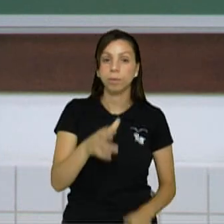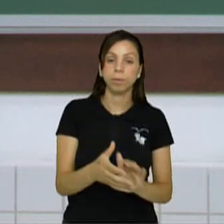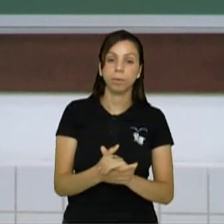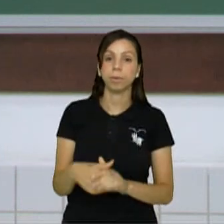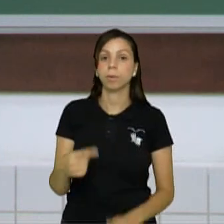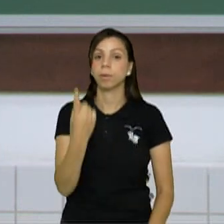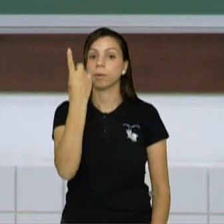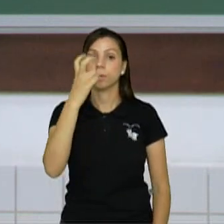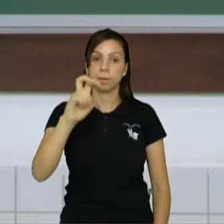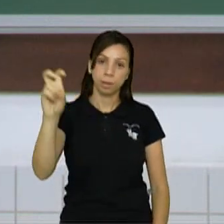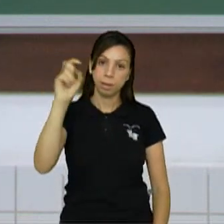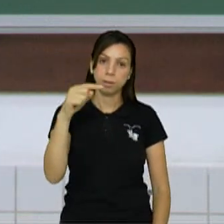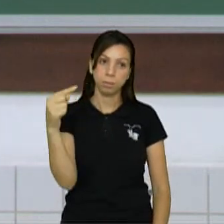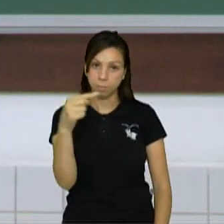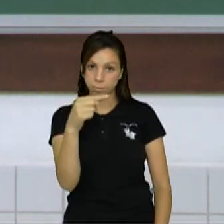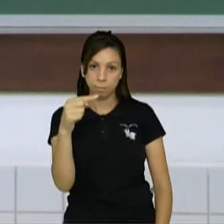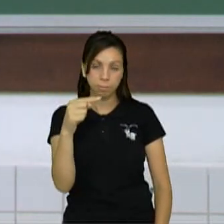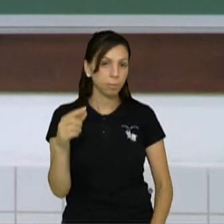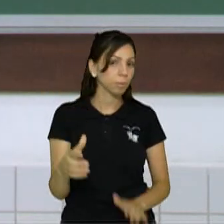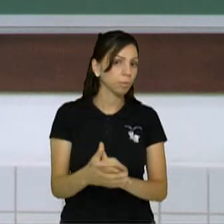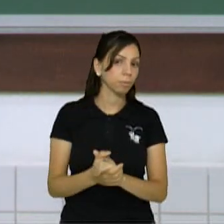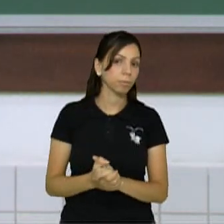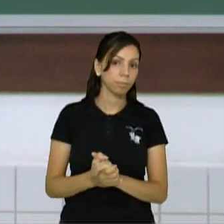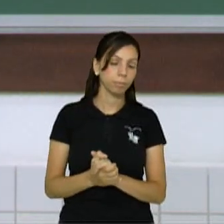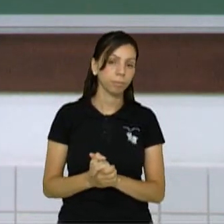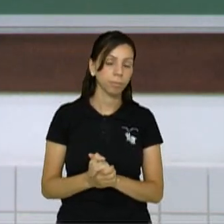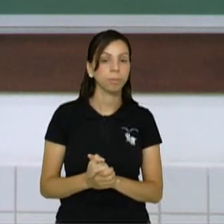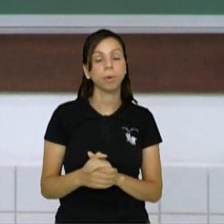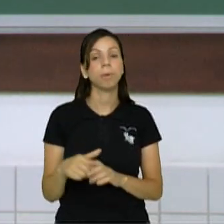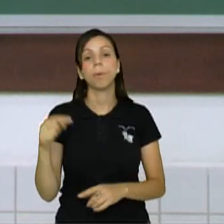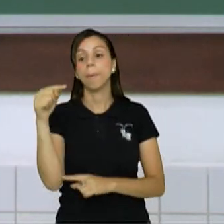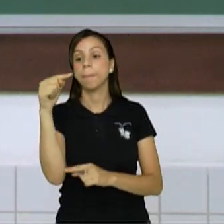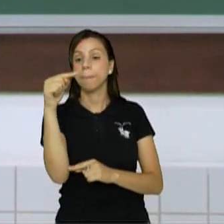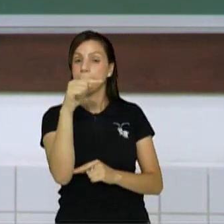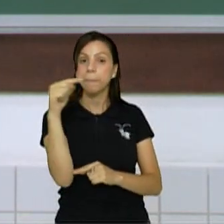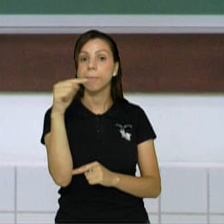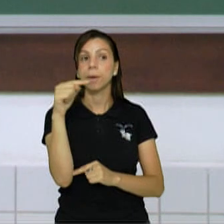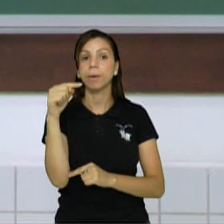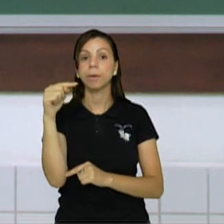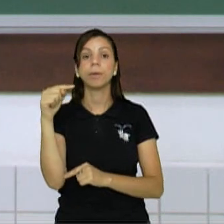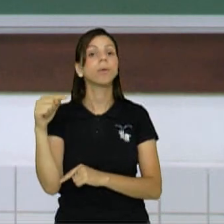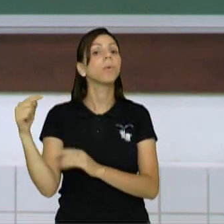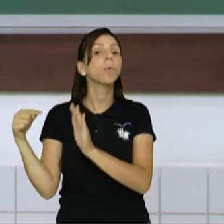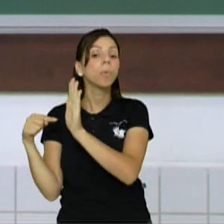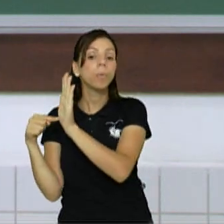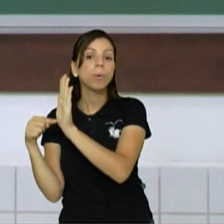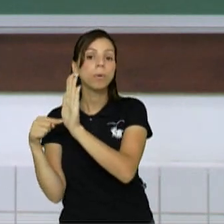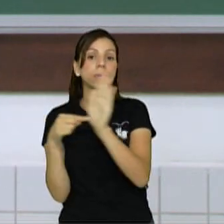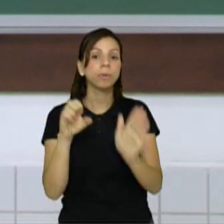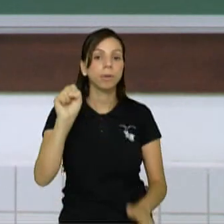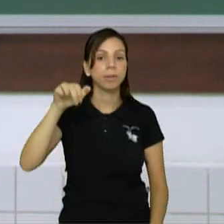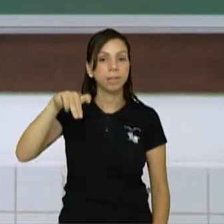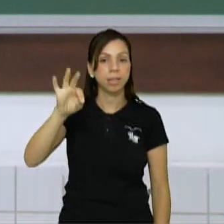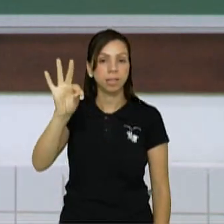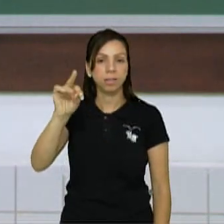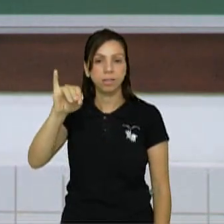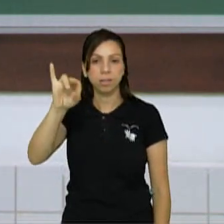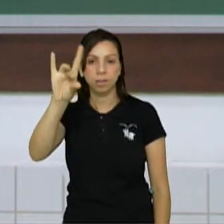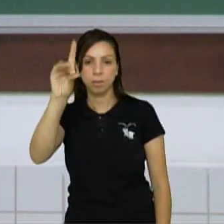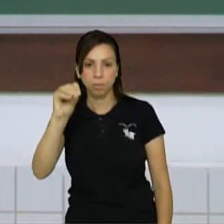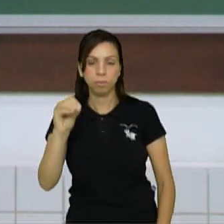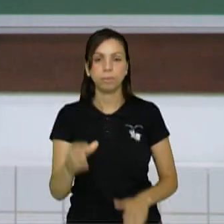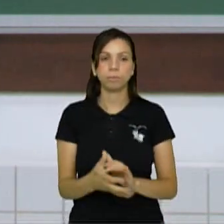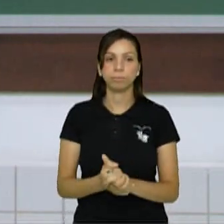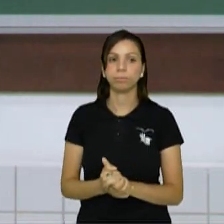dar menos 15. Mais uma vez, o sinal de menos indica o sentido, beleza? Então, 15